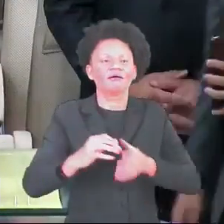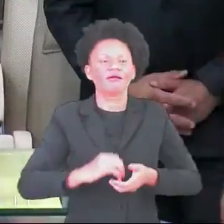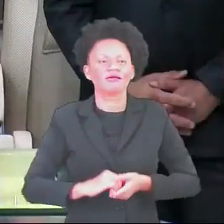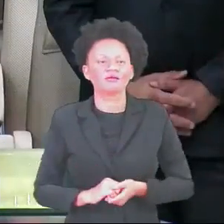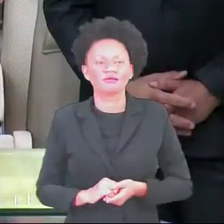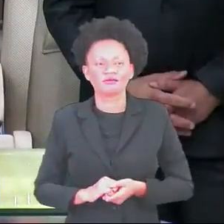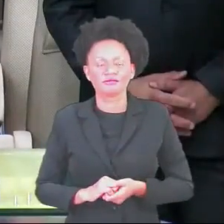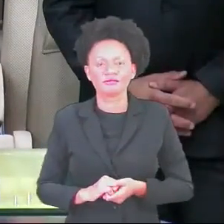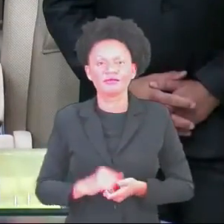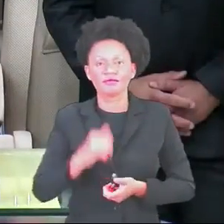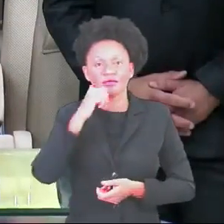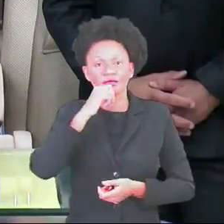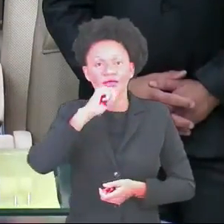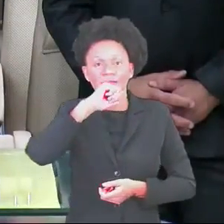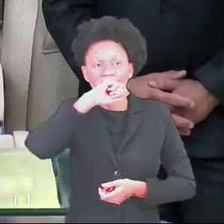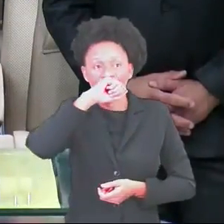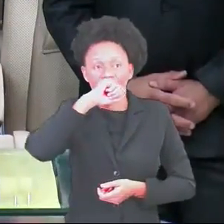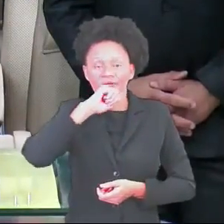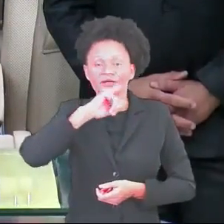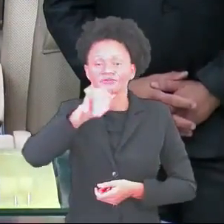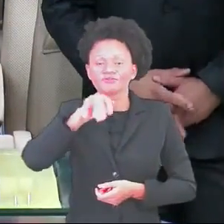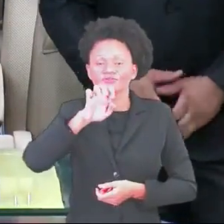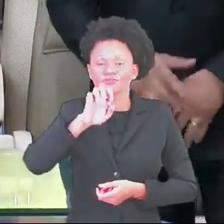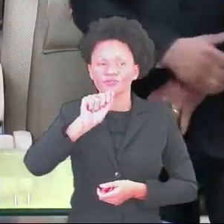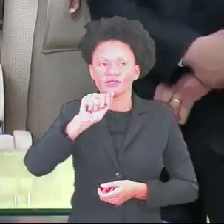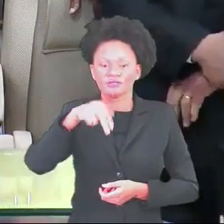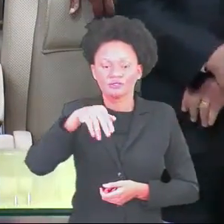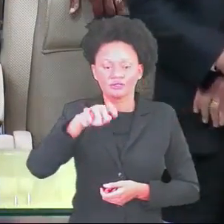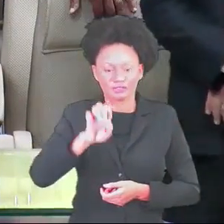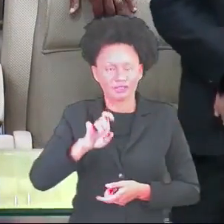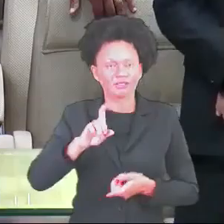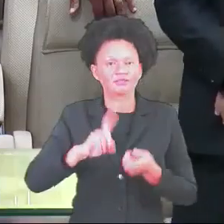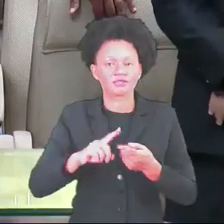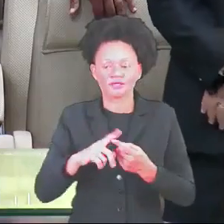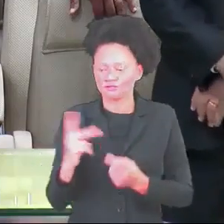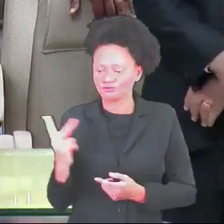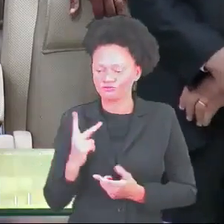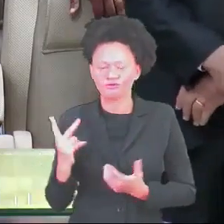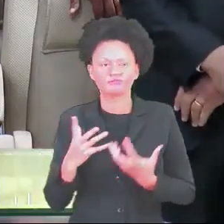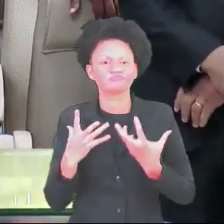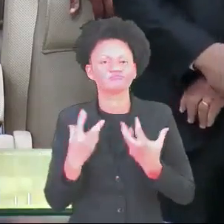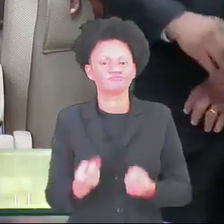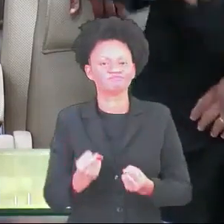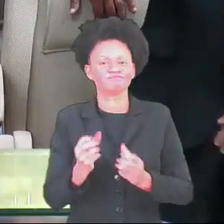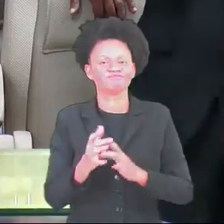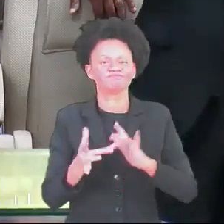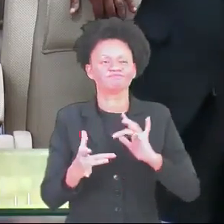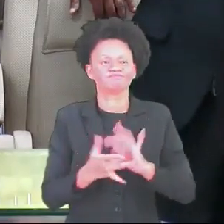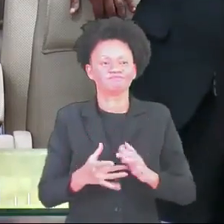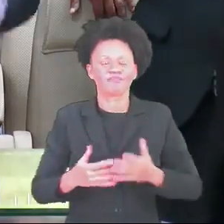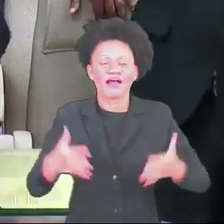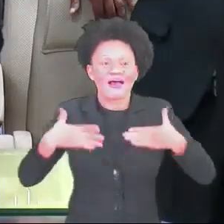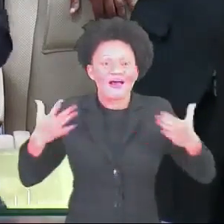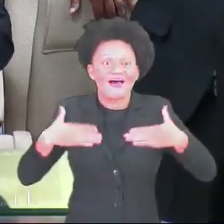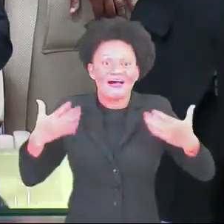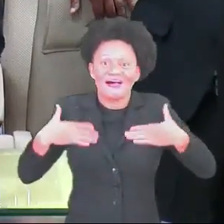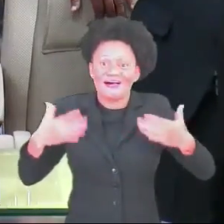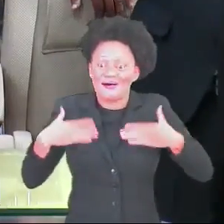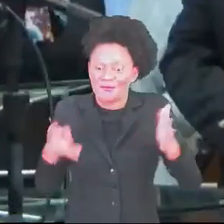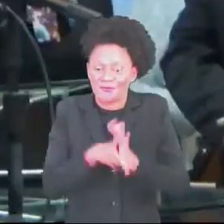A mãe, Jeane Ferreira, sua mãe também, as duas. Cadê a alegria da